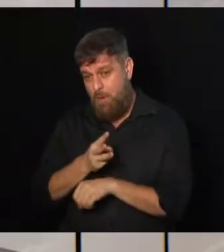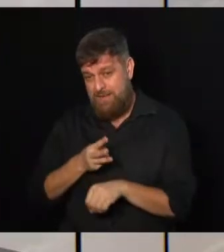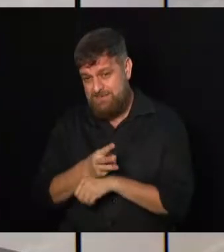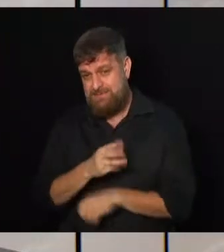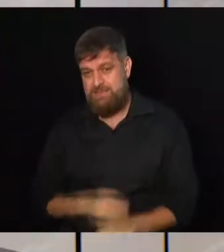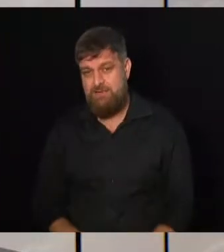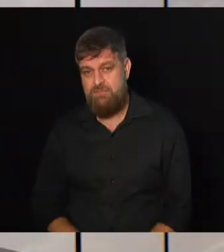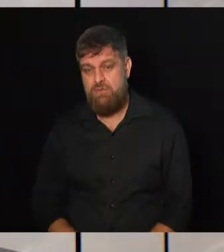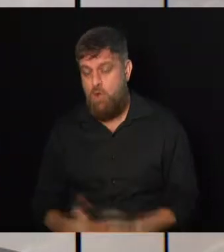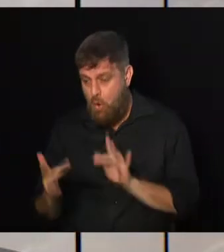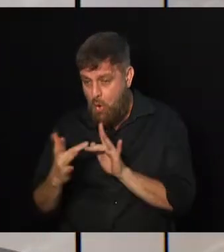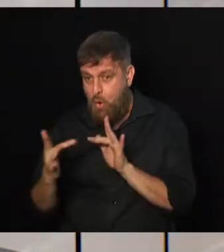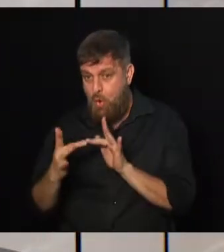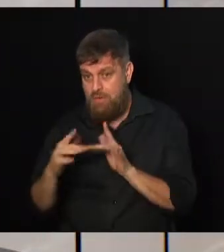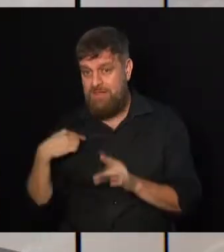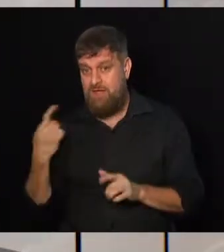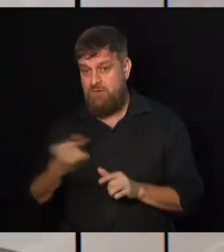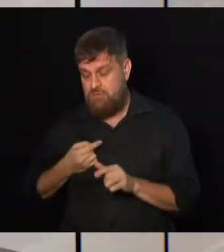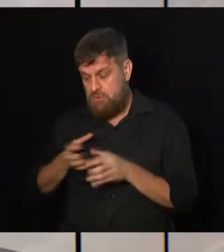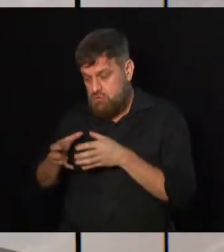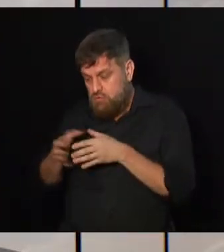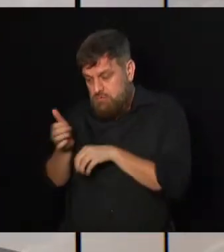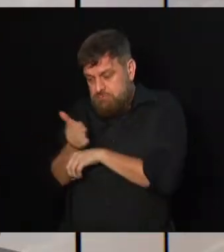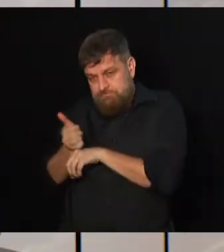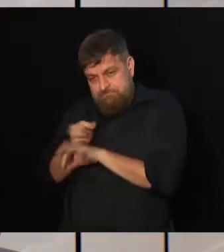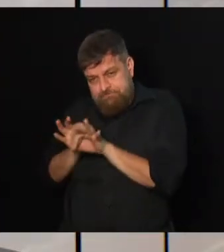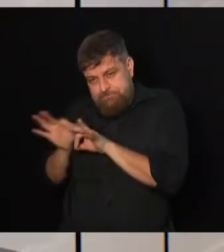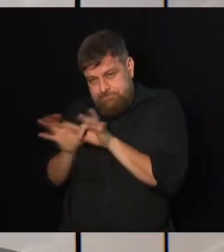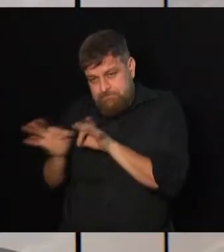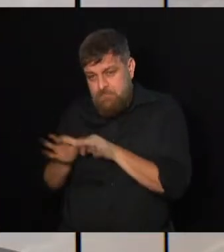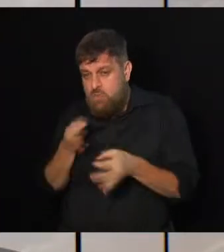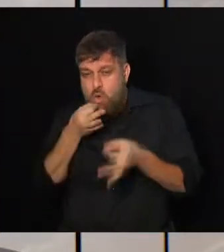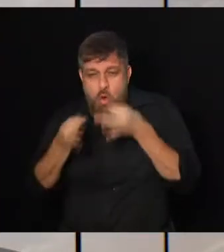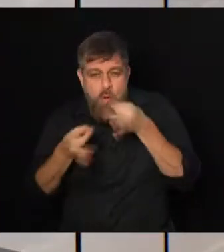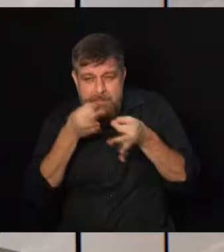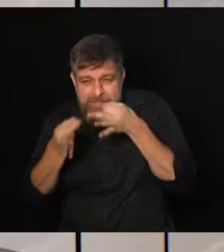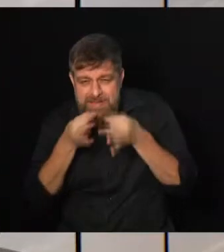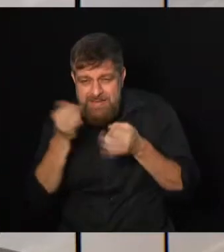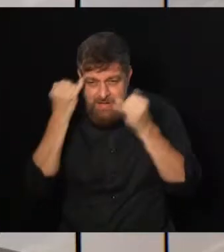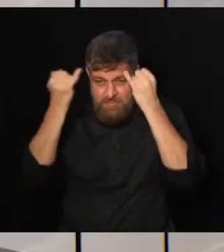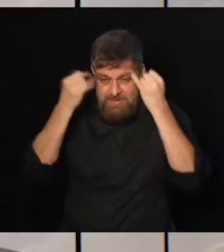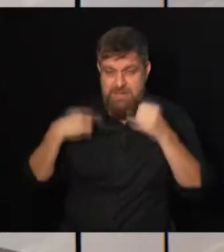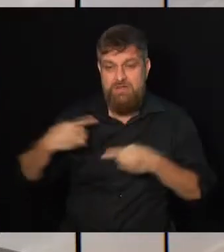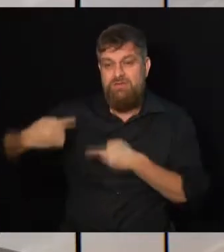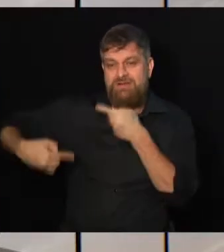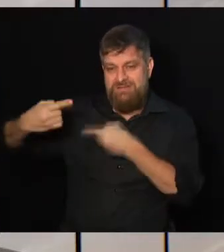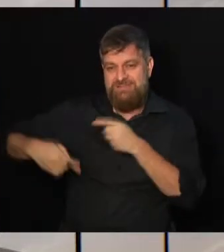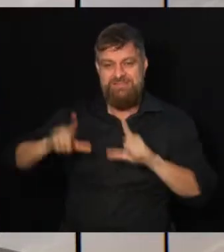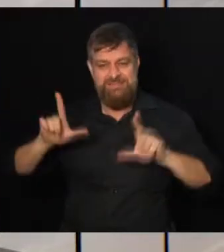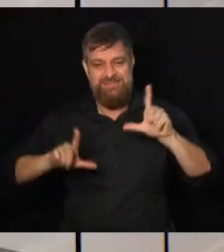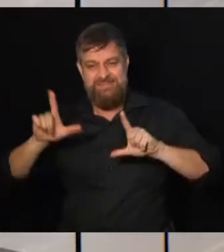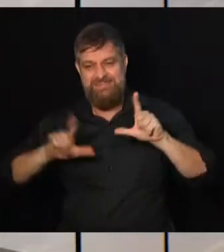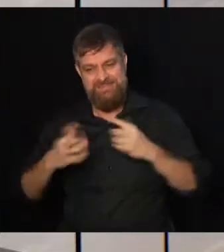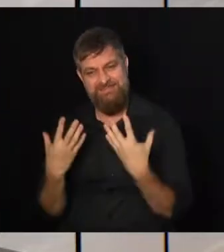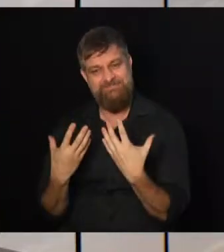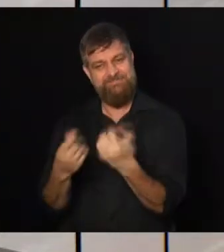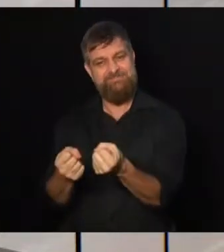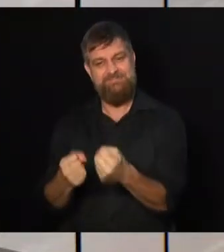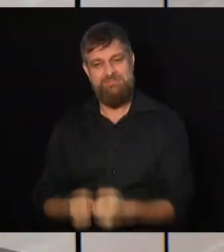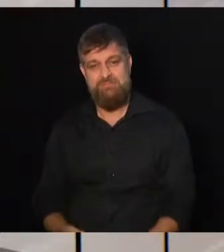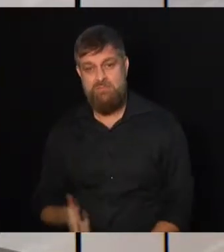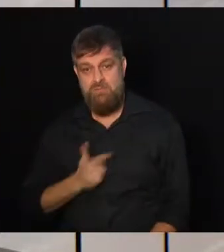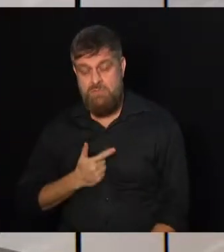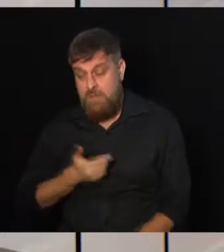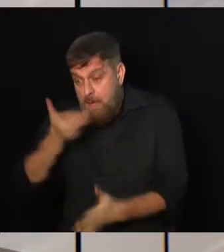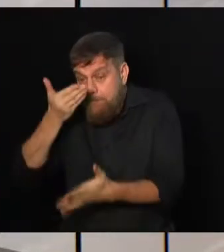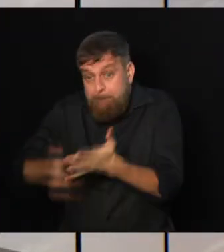97829-3776. Entre em contato com a nossa produção, envie aí a sua sugestão e nós discutiremos aqui no Questão de Ordem. E se você não